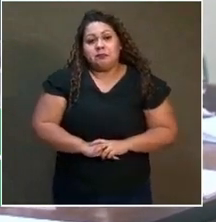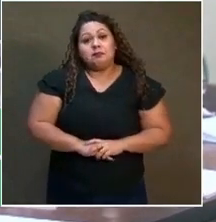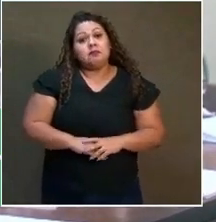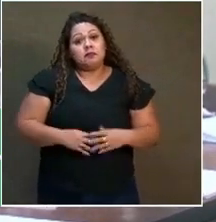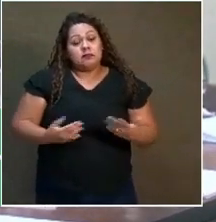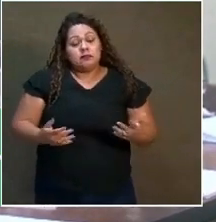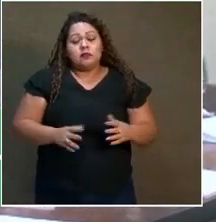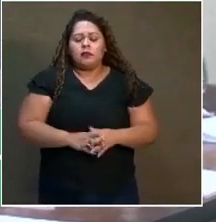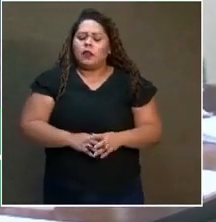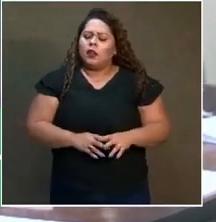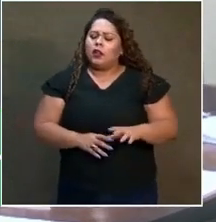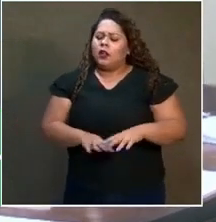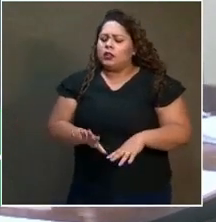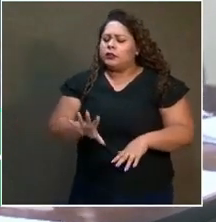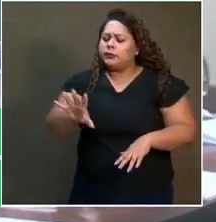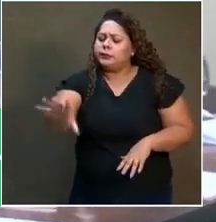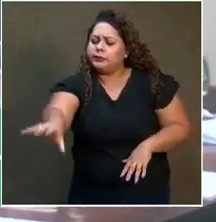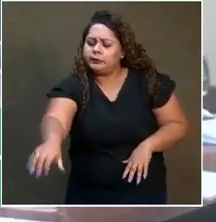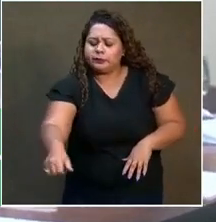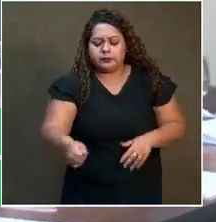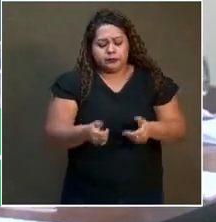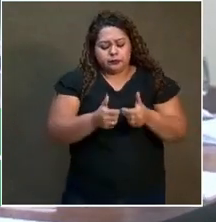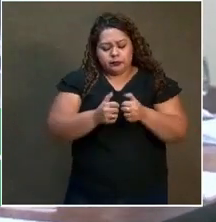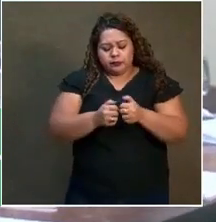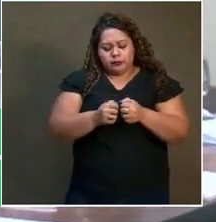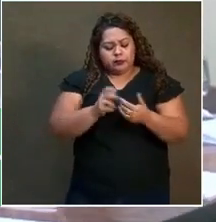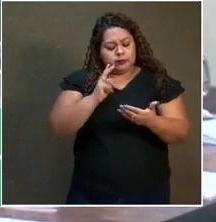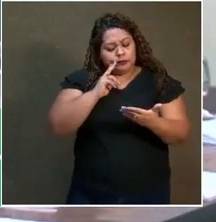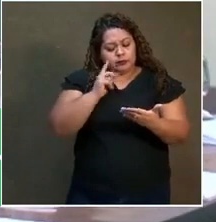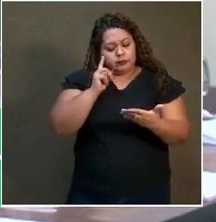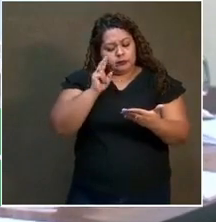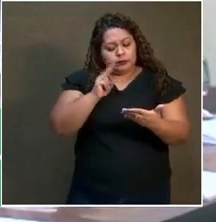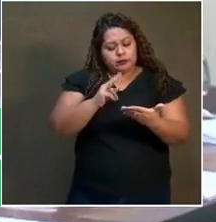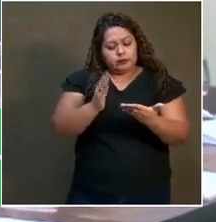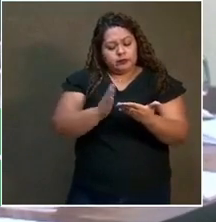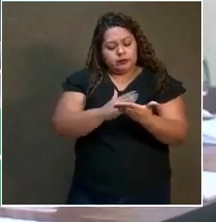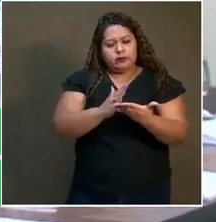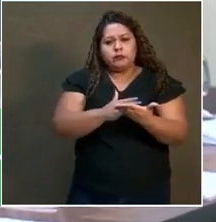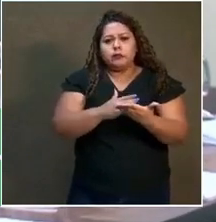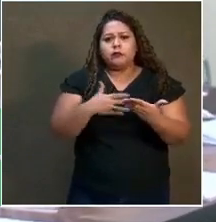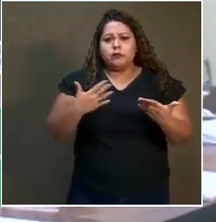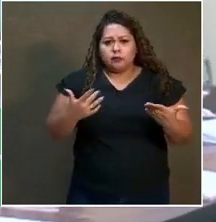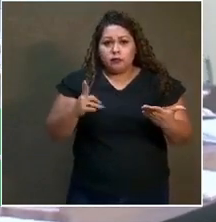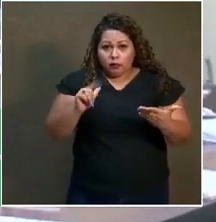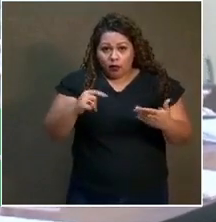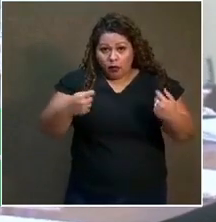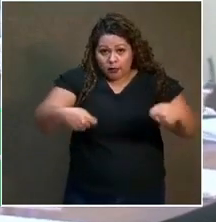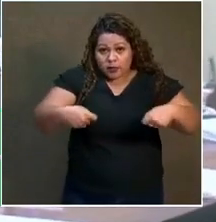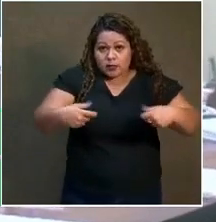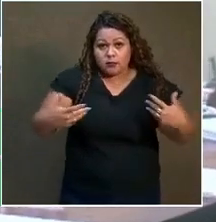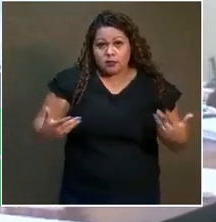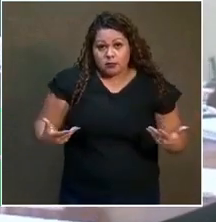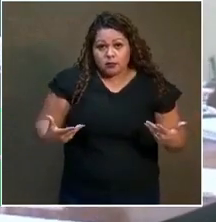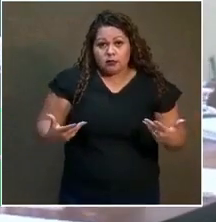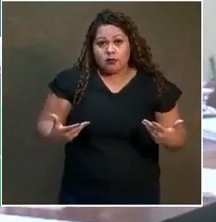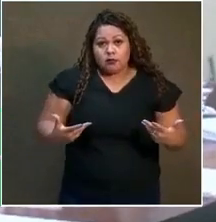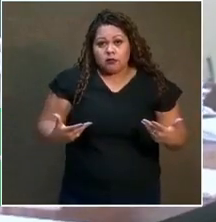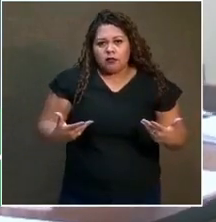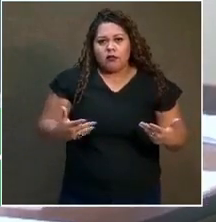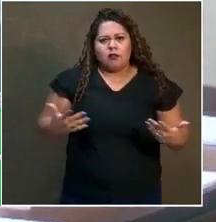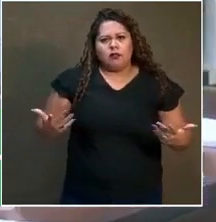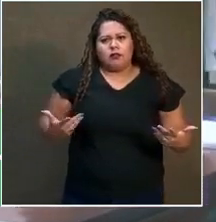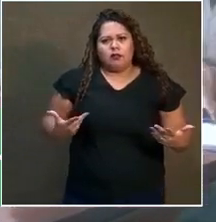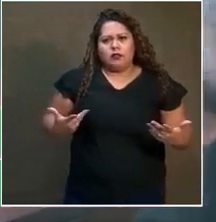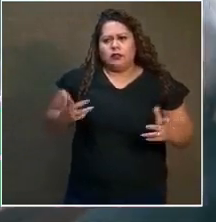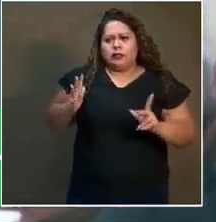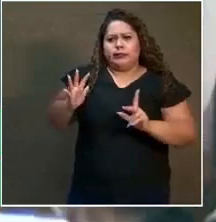Ele começou a mexer ali no telefone. Volto a repetir. É necessariamente